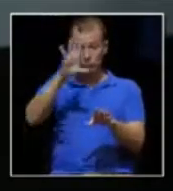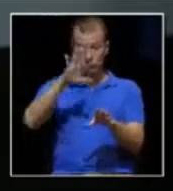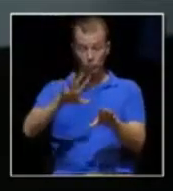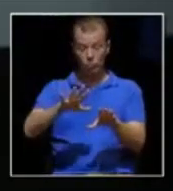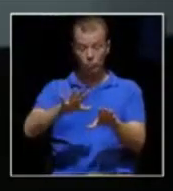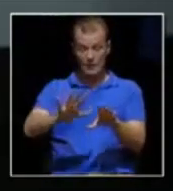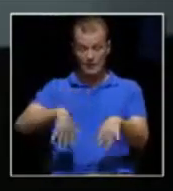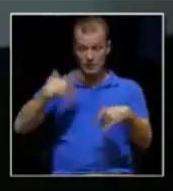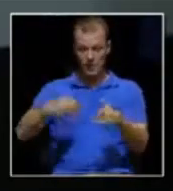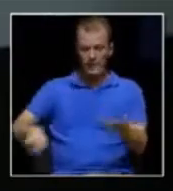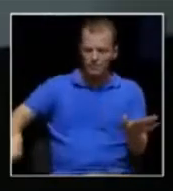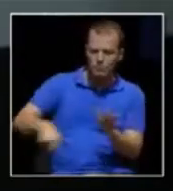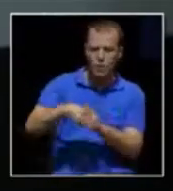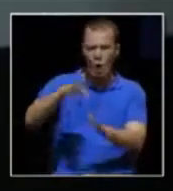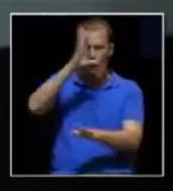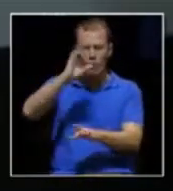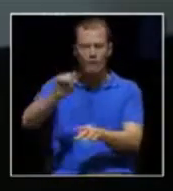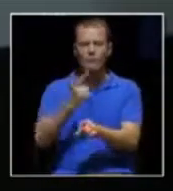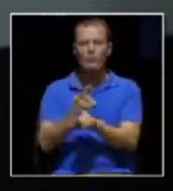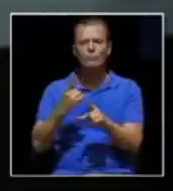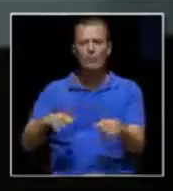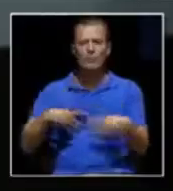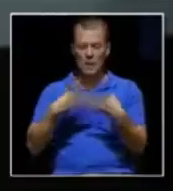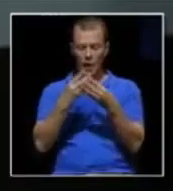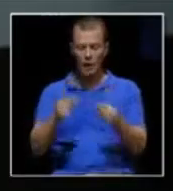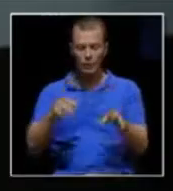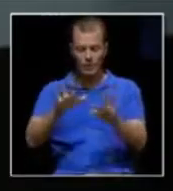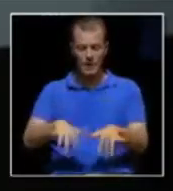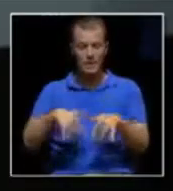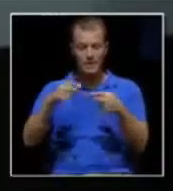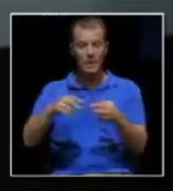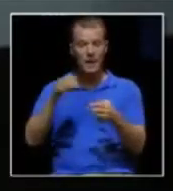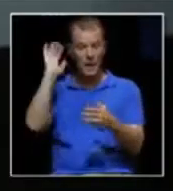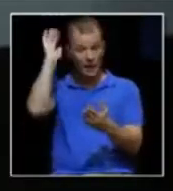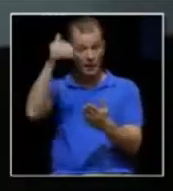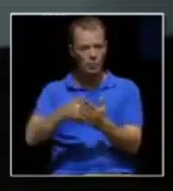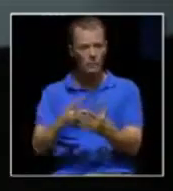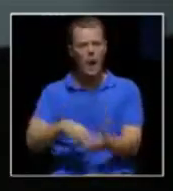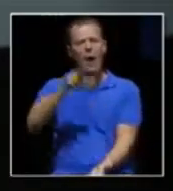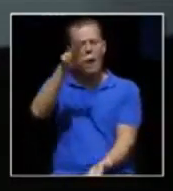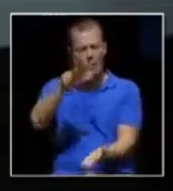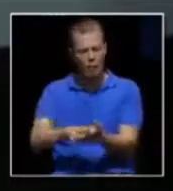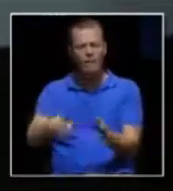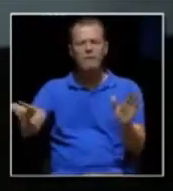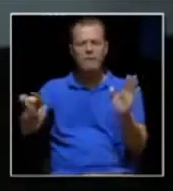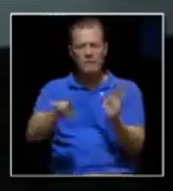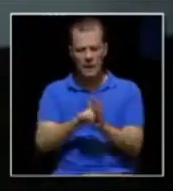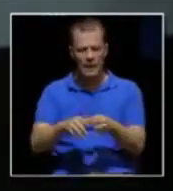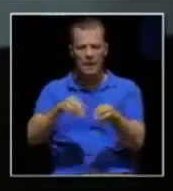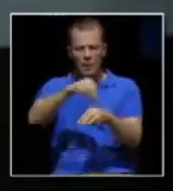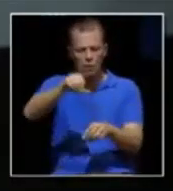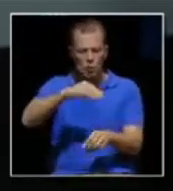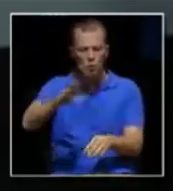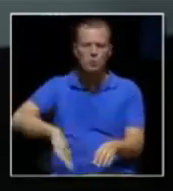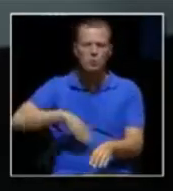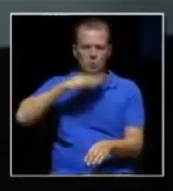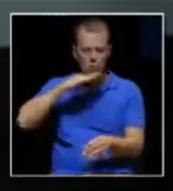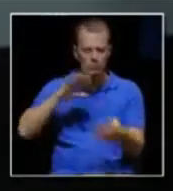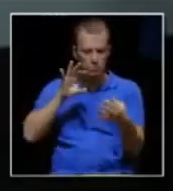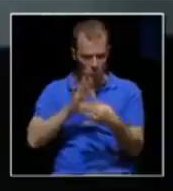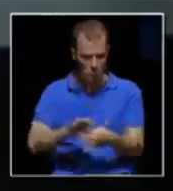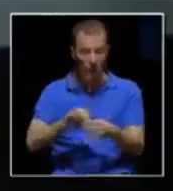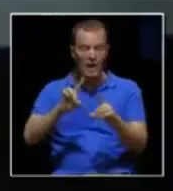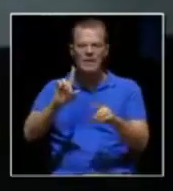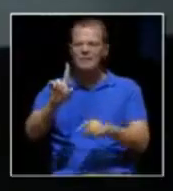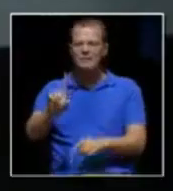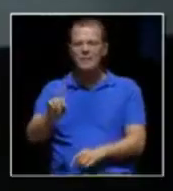Governo para que, em cumprimento da resolução da Assembleia da República, aprove a legislação sobre solos contaminados. Depois também